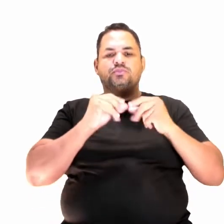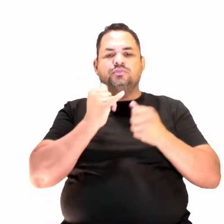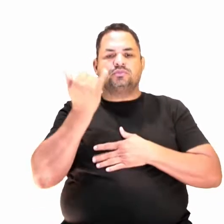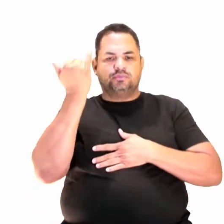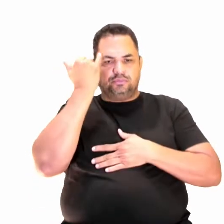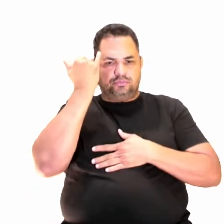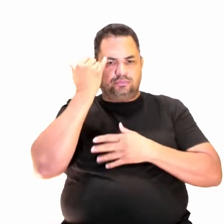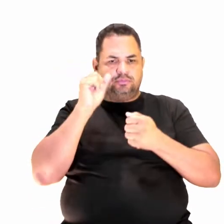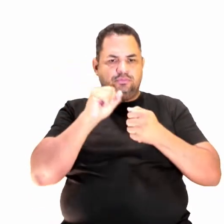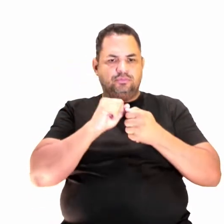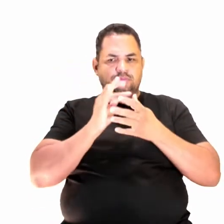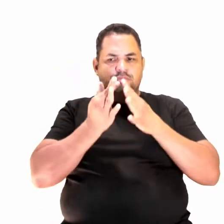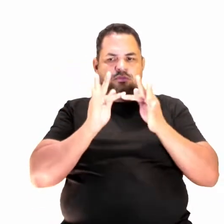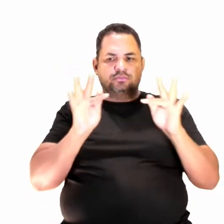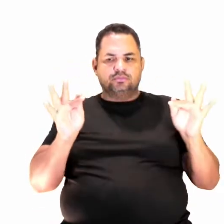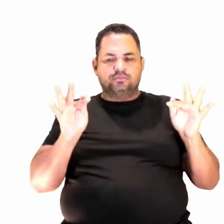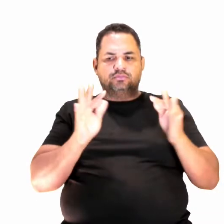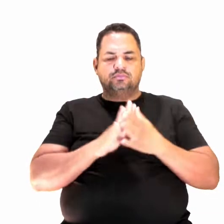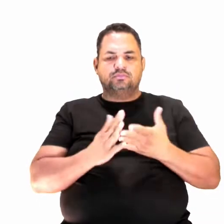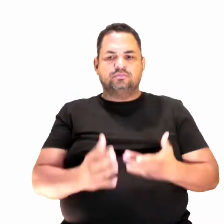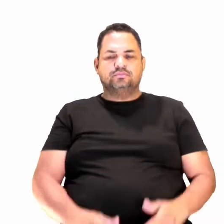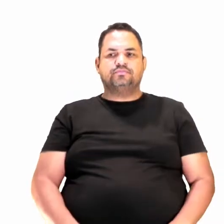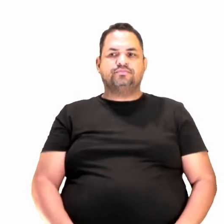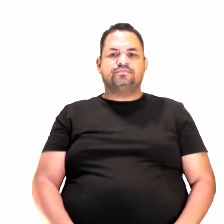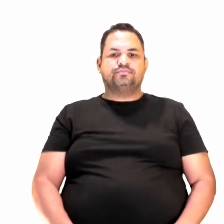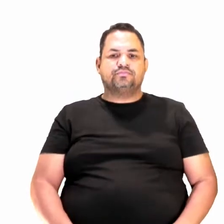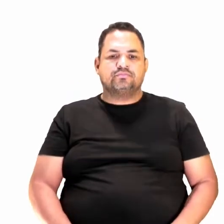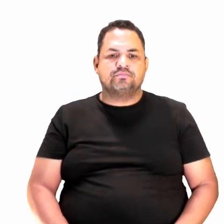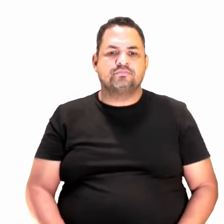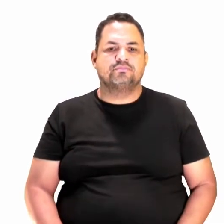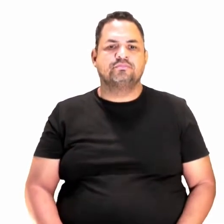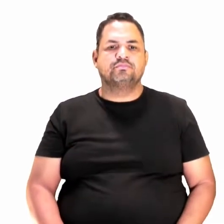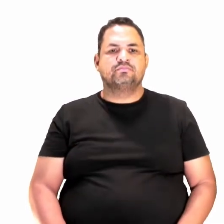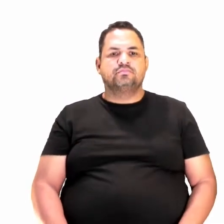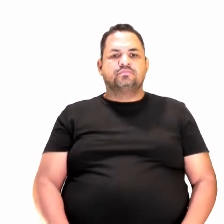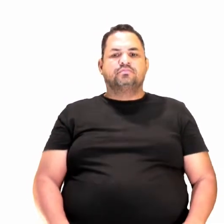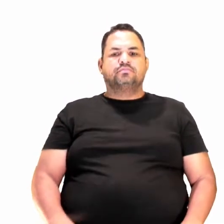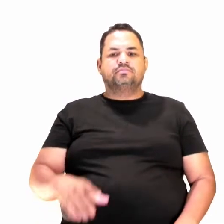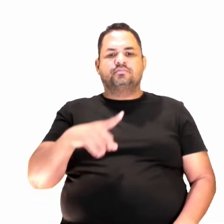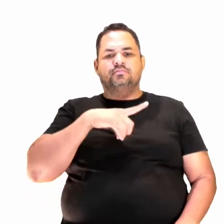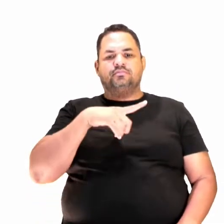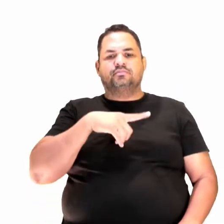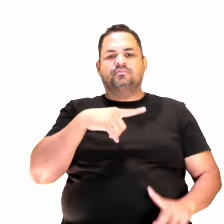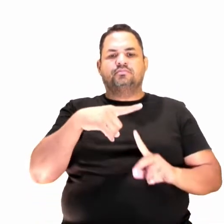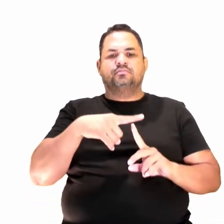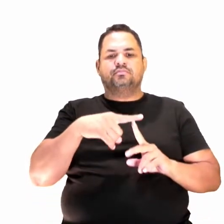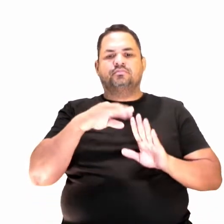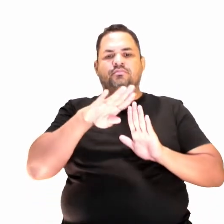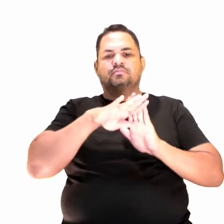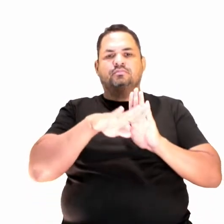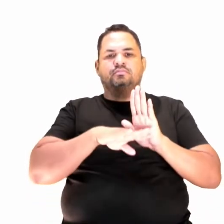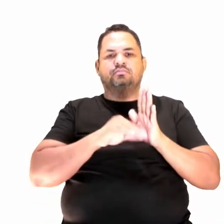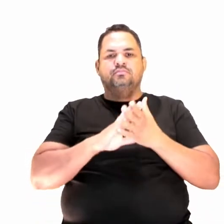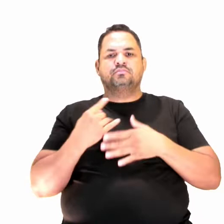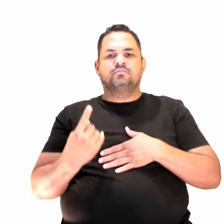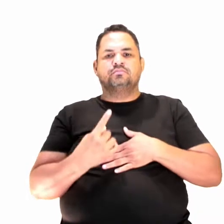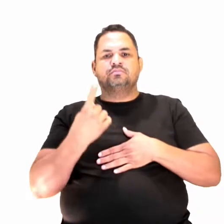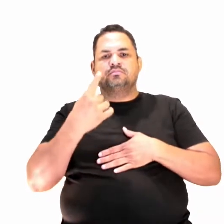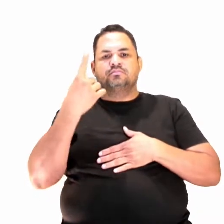gente. Build, tipo físico. O tipo físico dela é slim. certo? O slim, ele vai